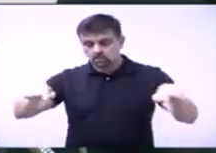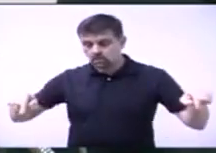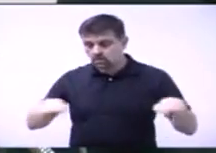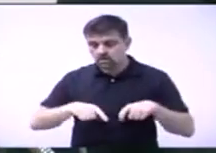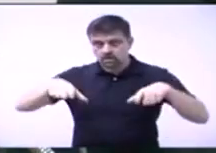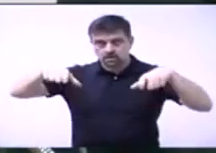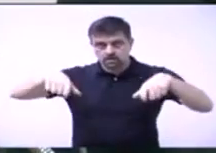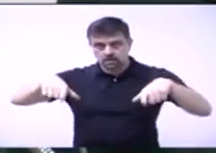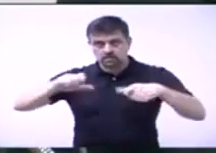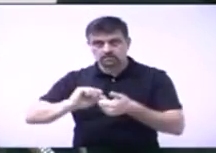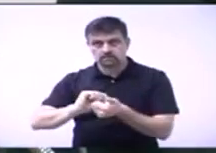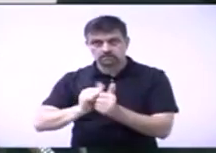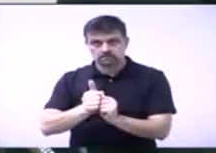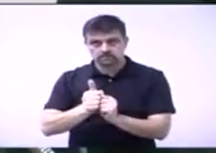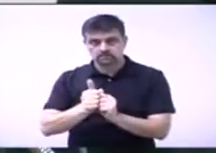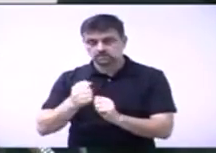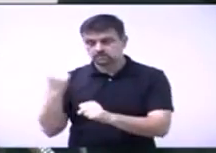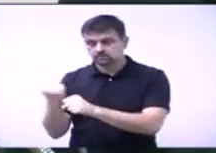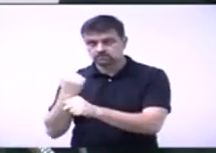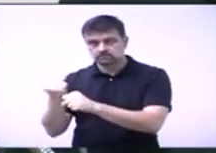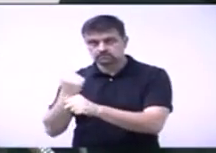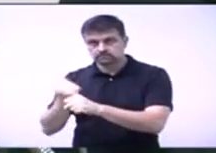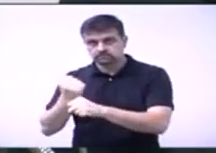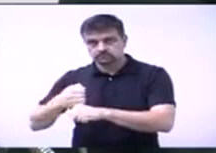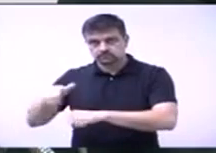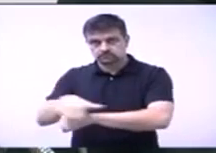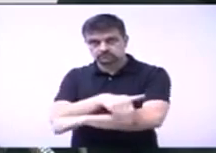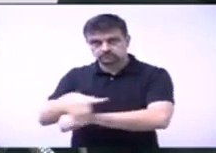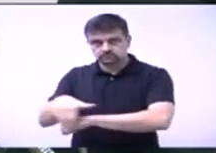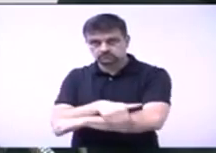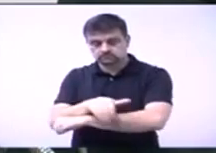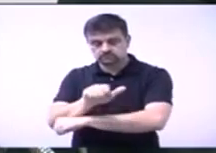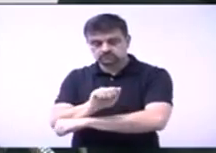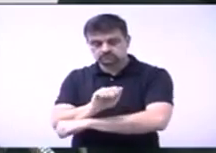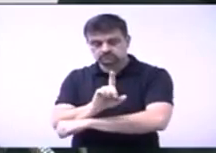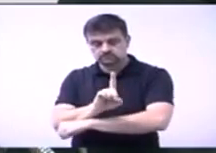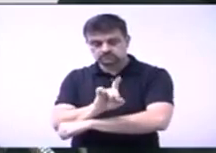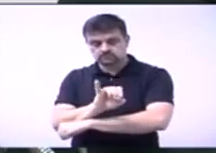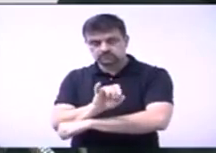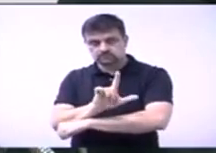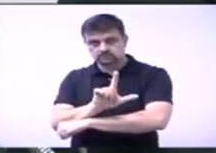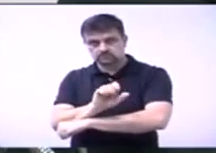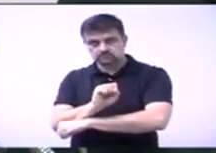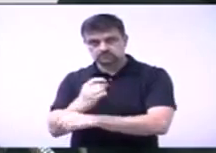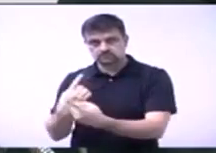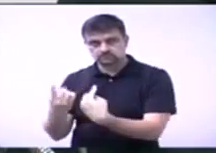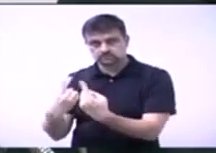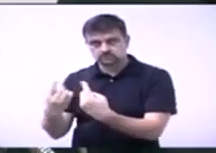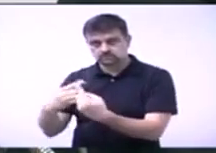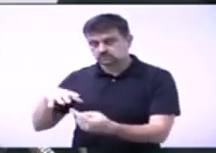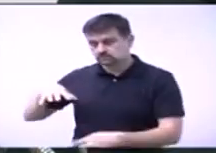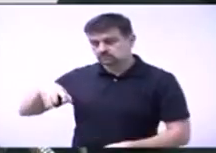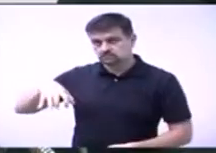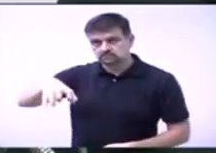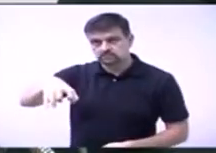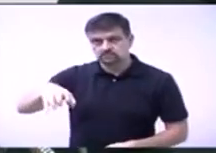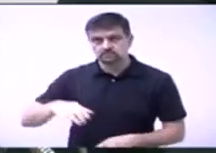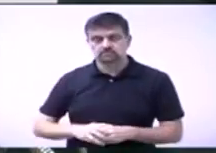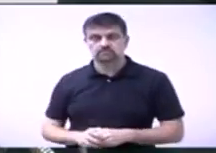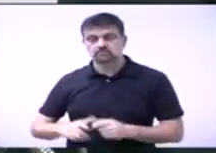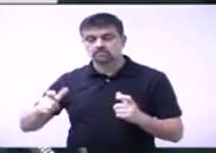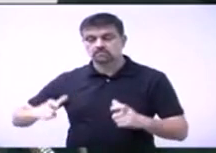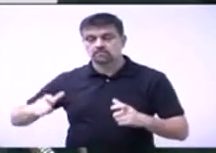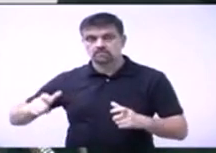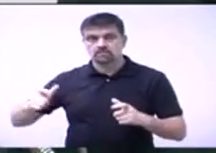futebol localizado entre a rua Adilson Antônio Mengue e a avenida João Aranha, no bairro Jardim